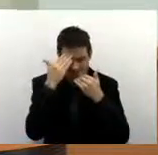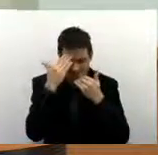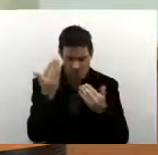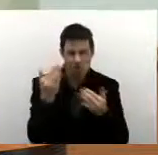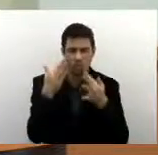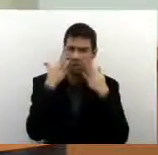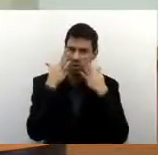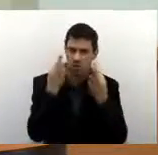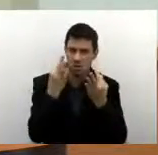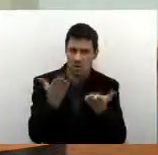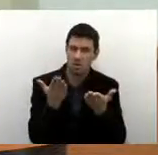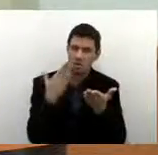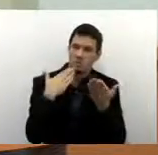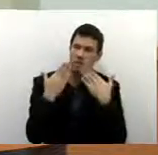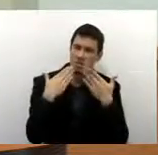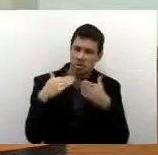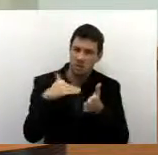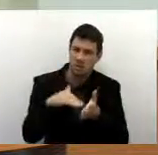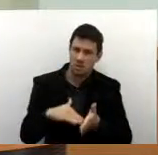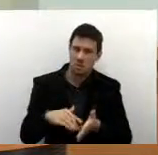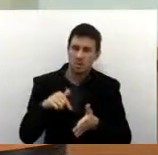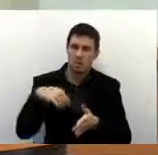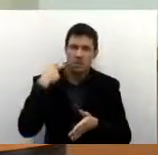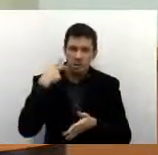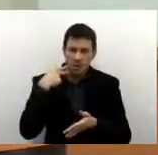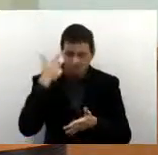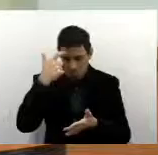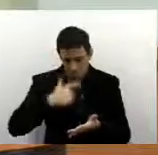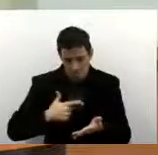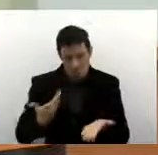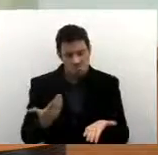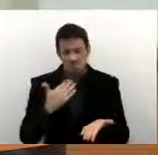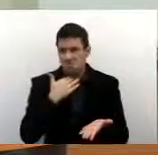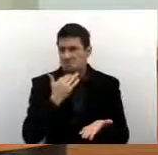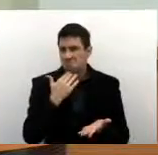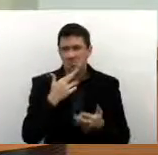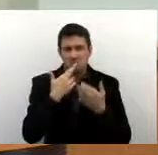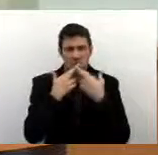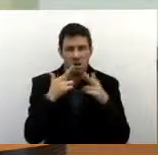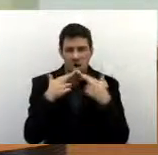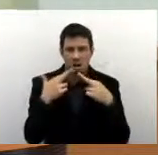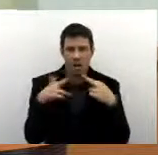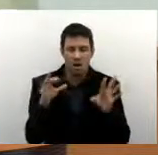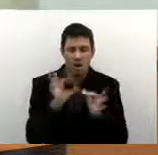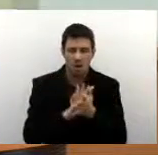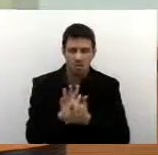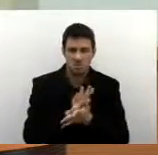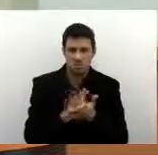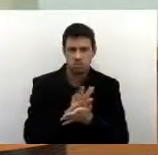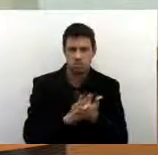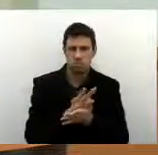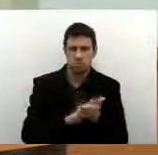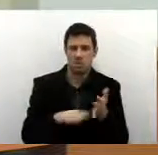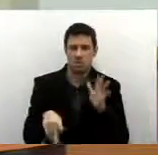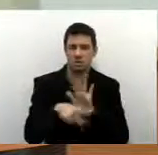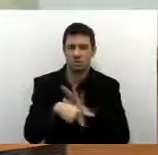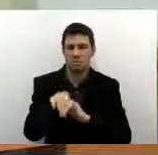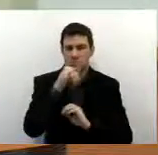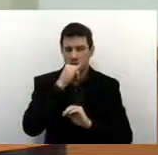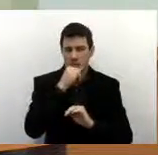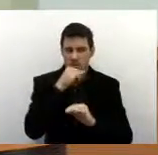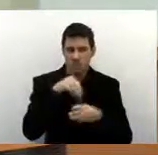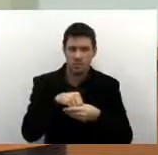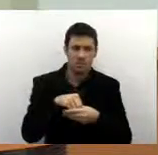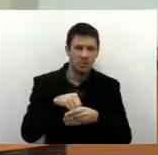a atenção que Vossa Excelência dessa casa, especialmente a esse vereador, não tem reclamação do quadro aqui dessa Casa de Leis, quanto à Secretaria de Assuntos Legislativos,